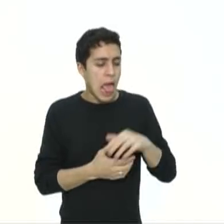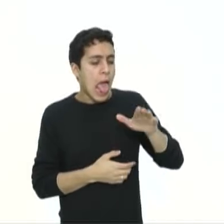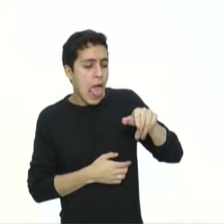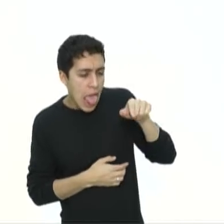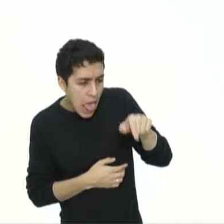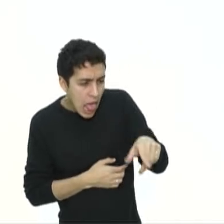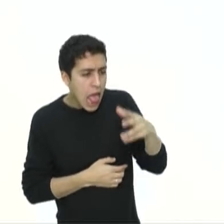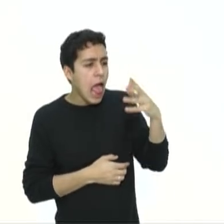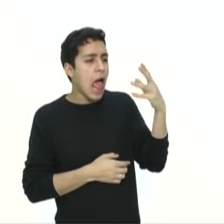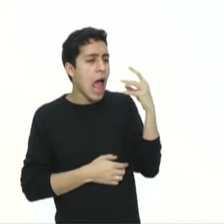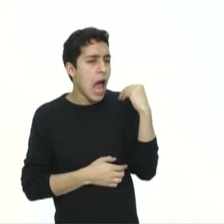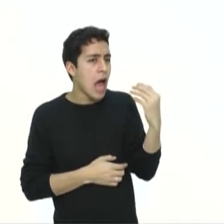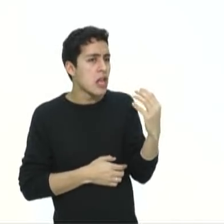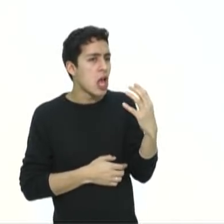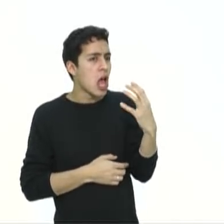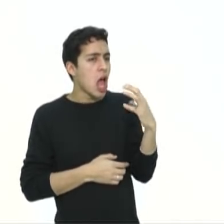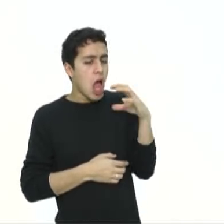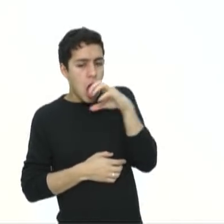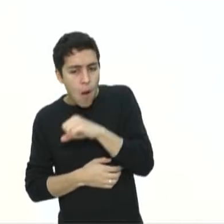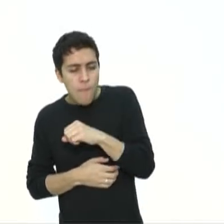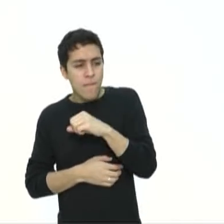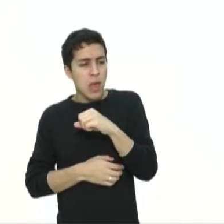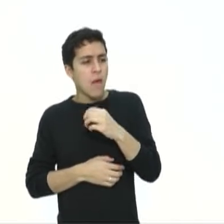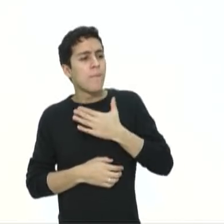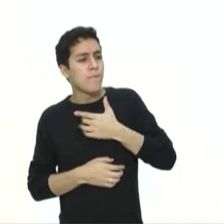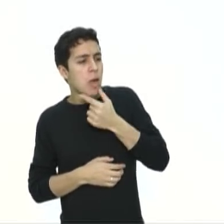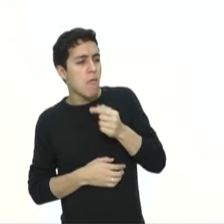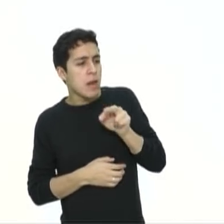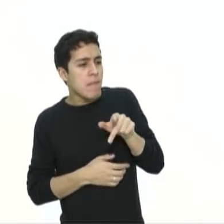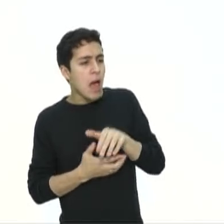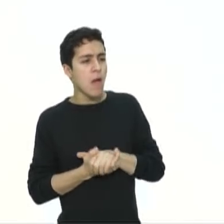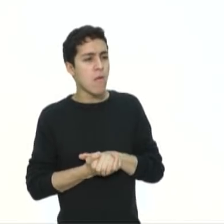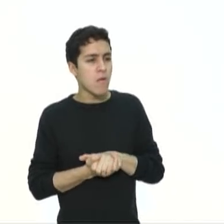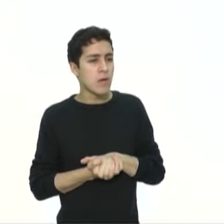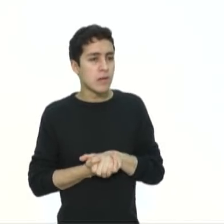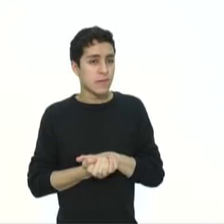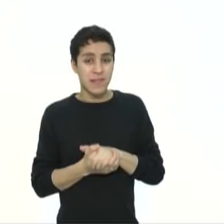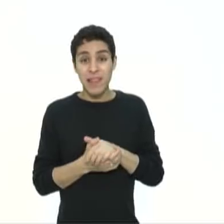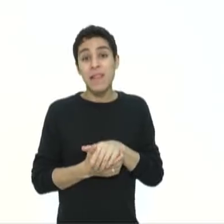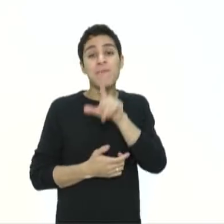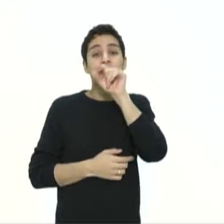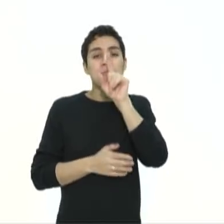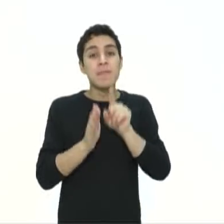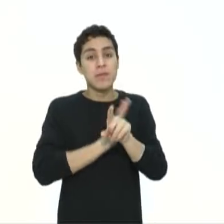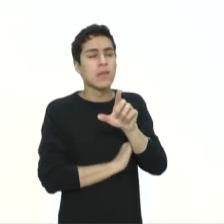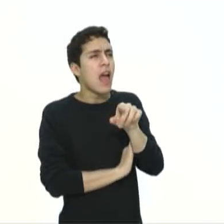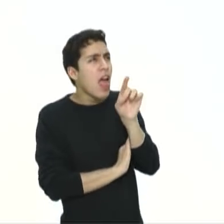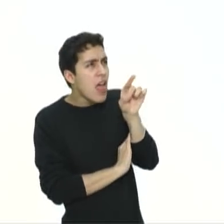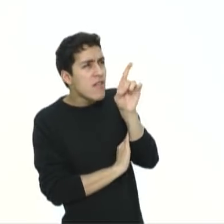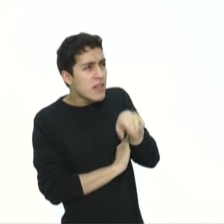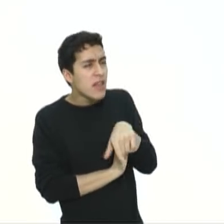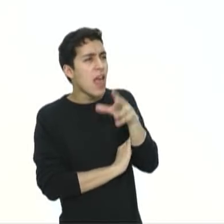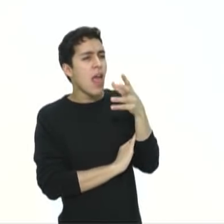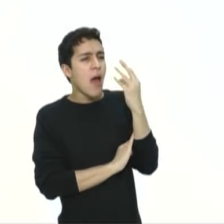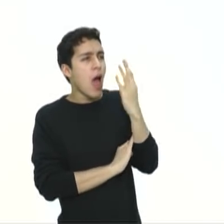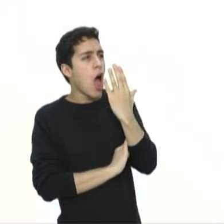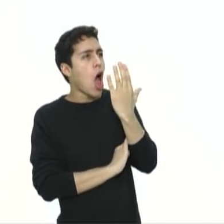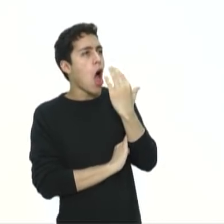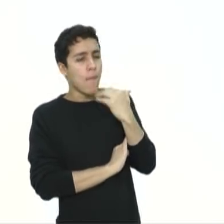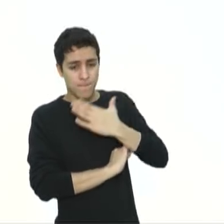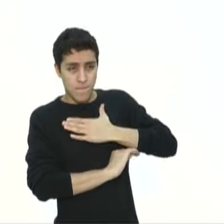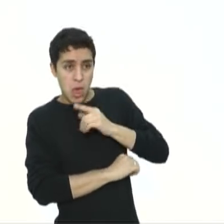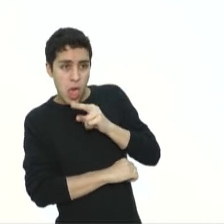é o gato que comeu meu irmão? Né? Olha a figura do passarinho ali, né? As